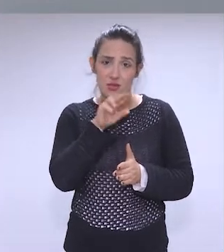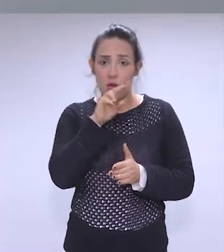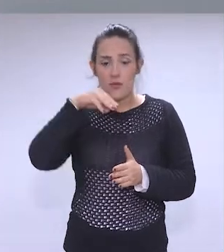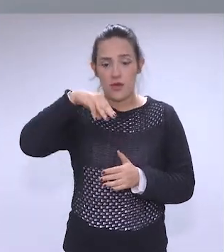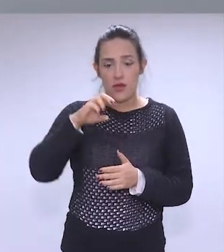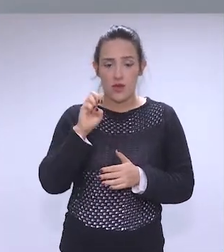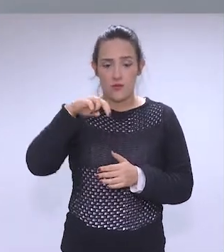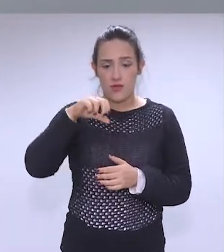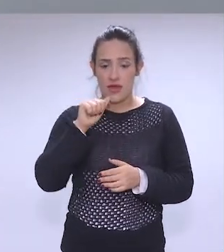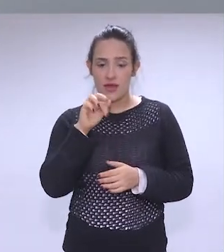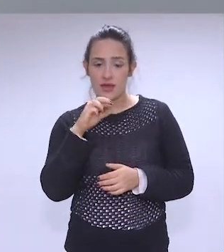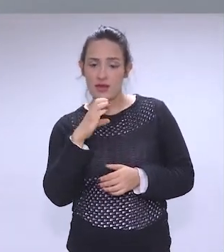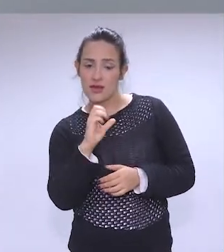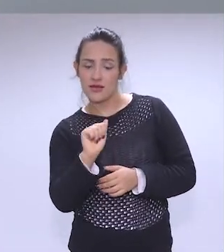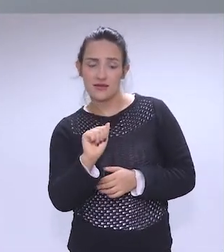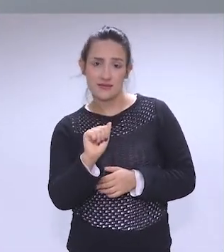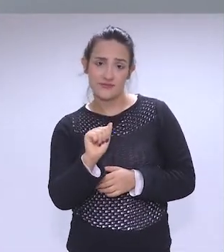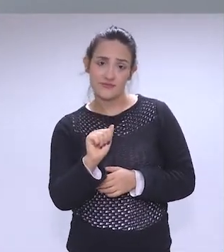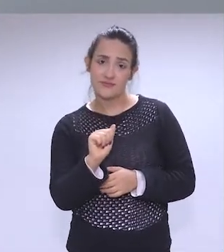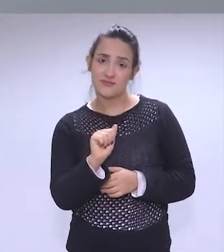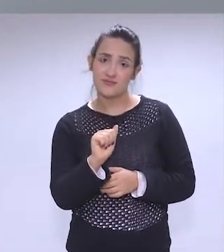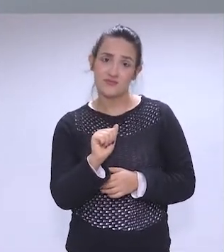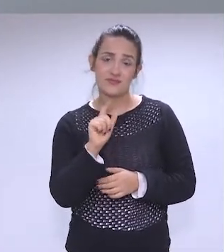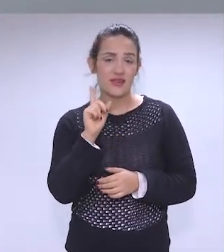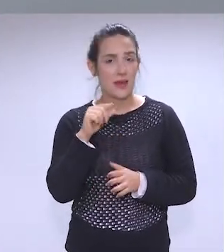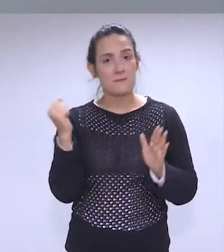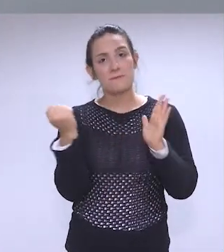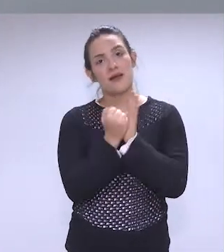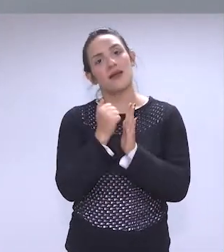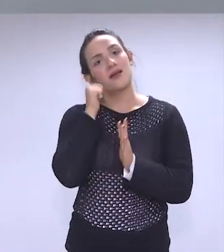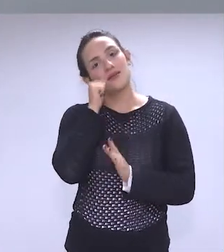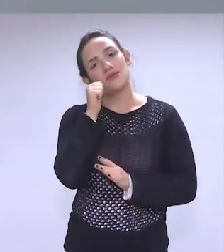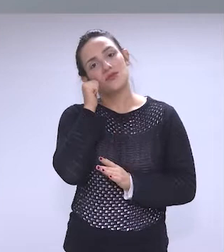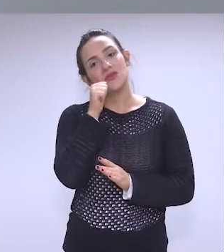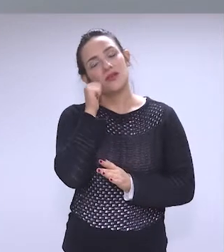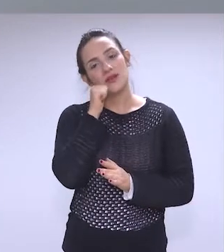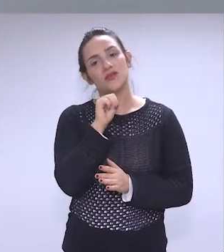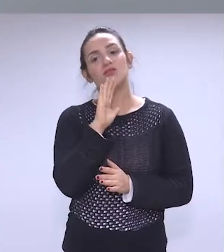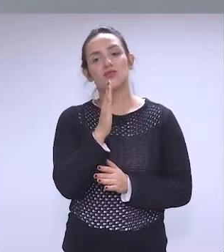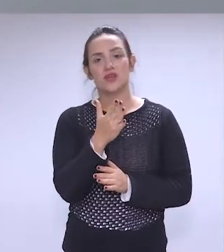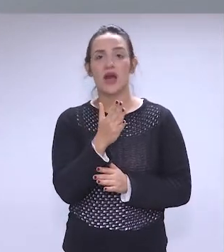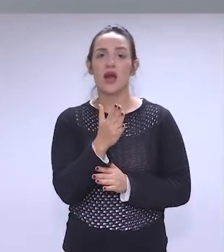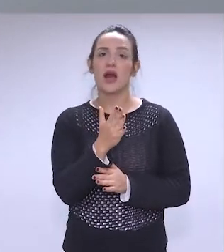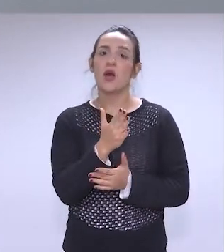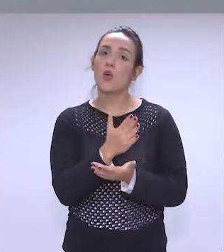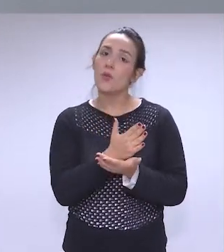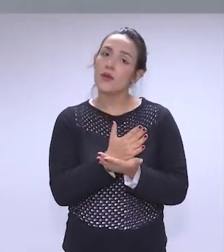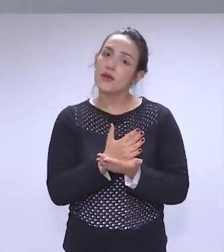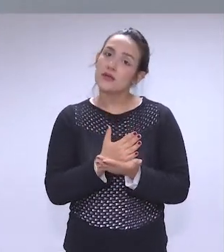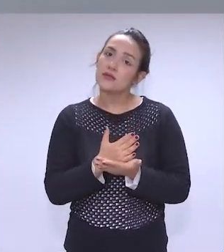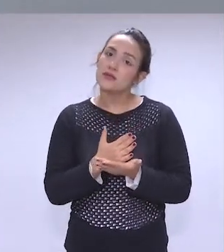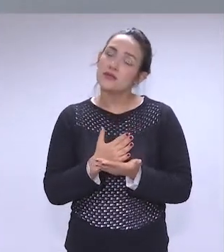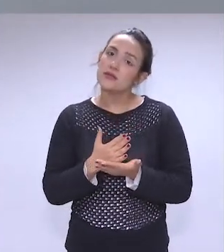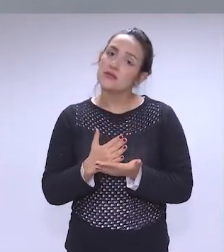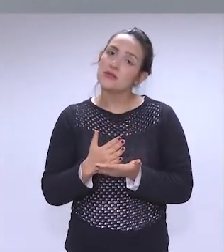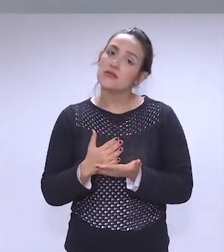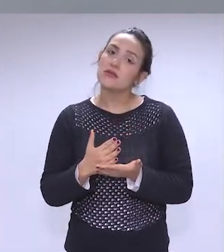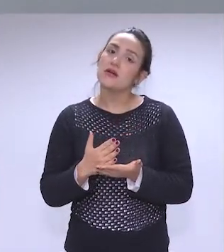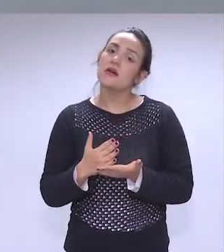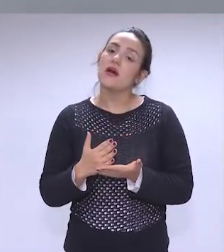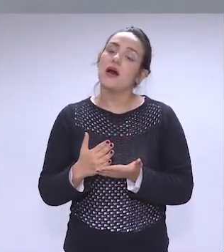chama de menarca. A primeira menstruação é o sinal de que essa mulher já está, sim,